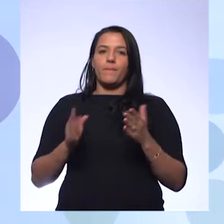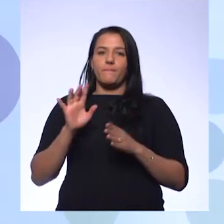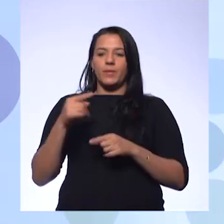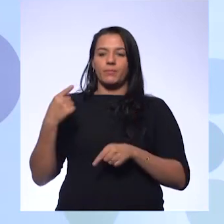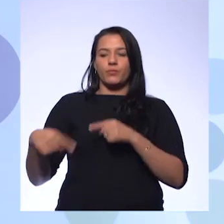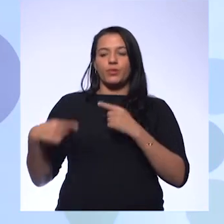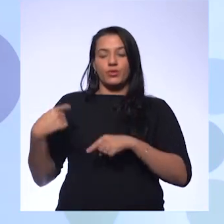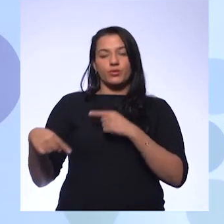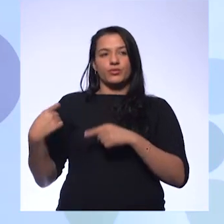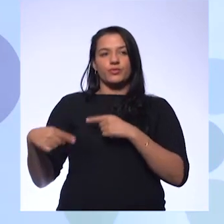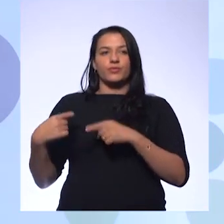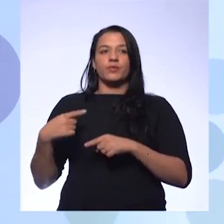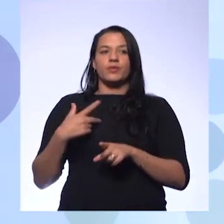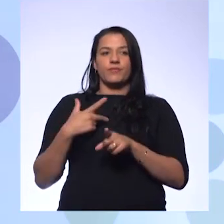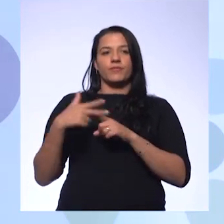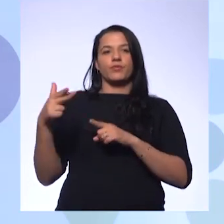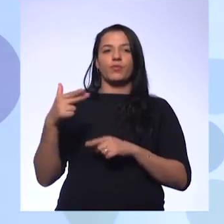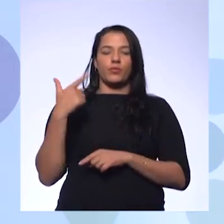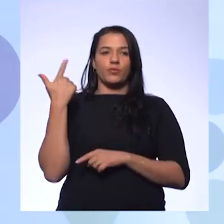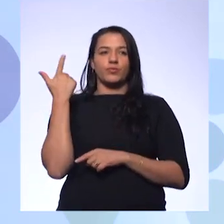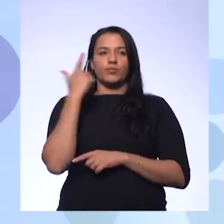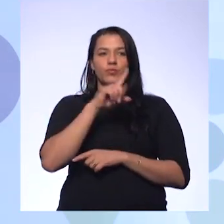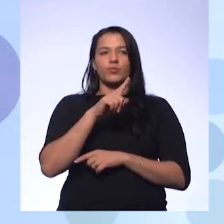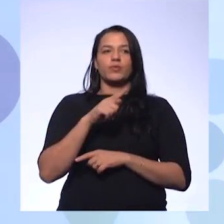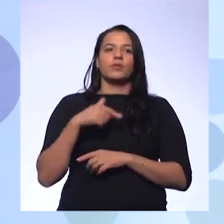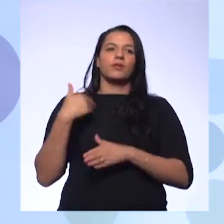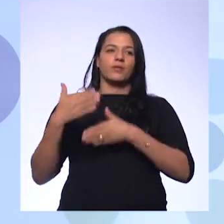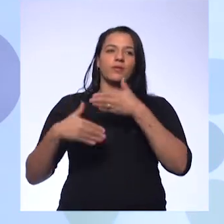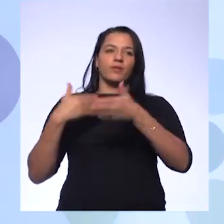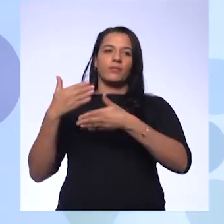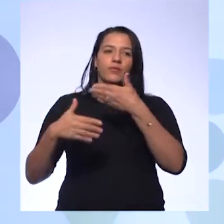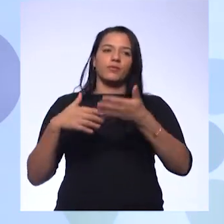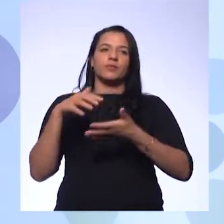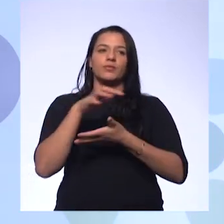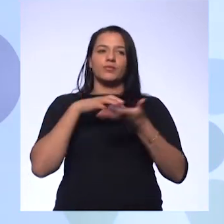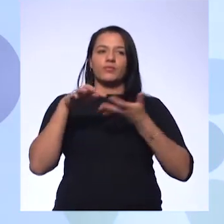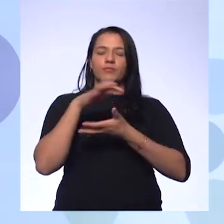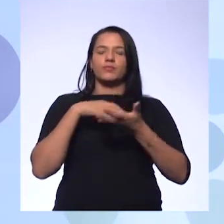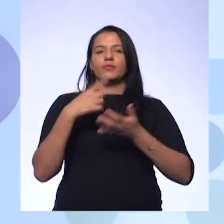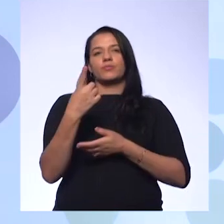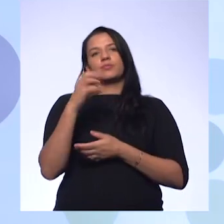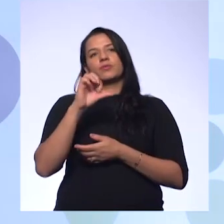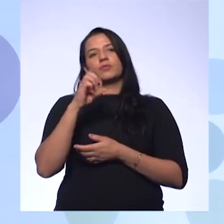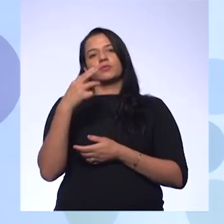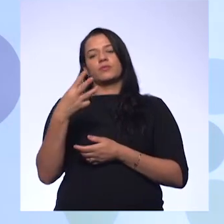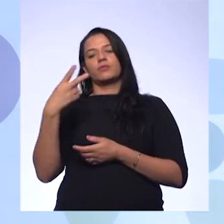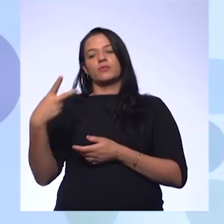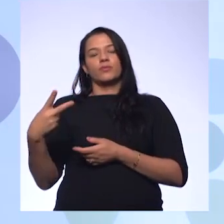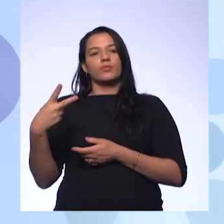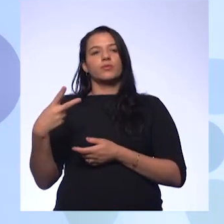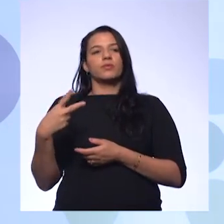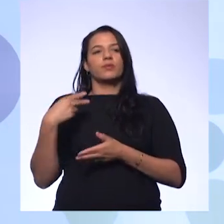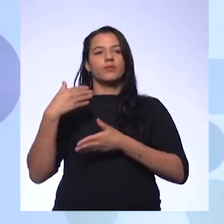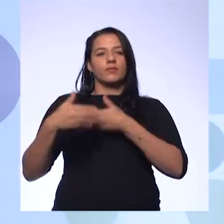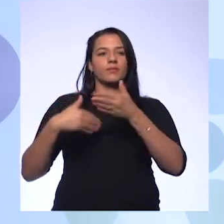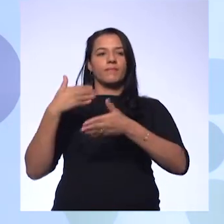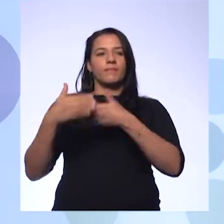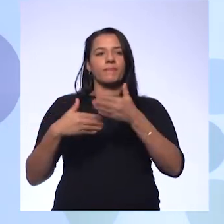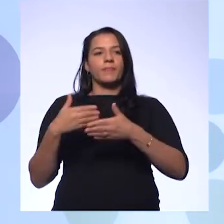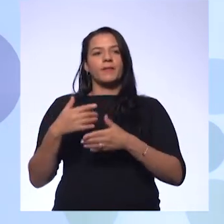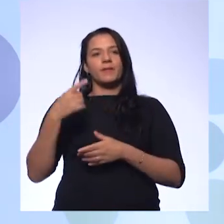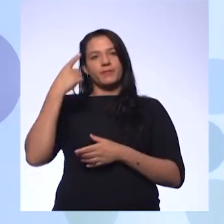eles saíram vitoriosos, porque houveram resultados dessa Revolução de 32. Né? A primeira coisa, o Getúlio Vargas viu que os paulistas não